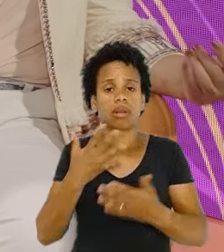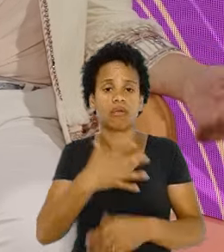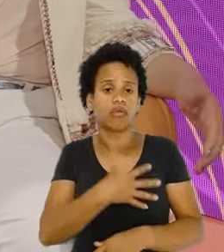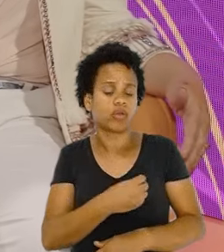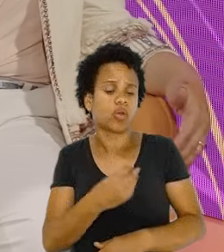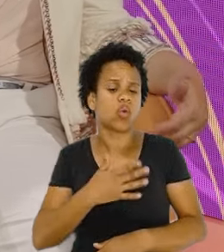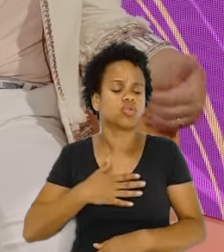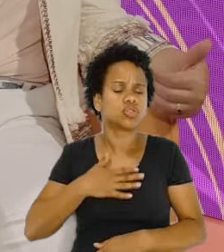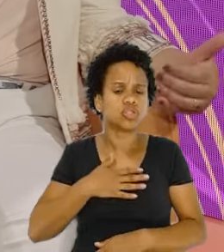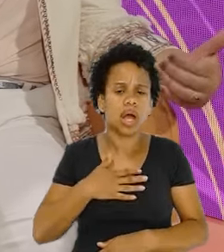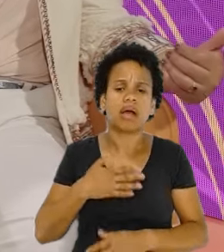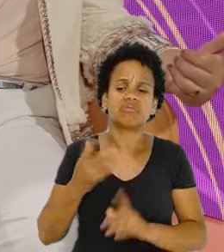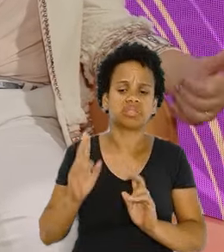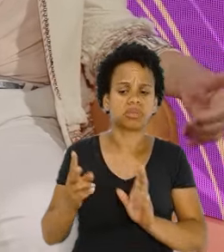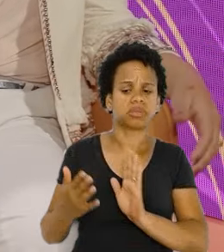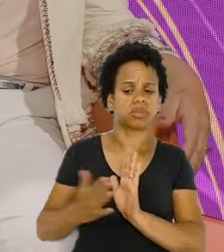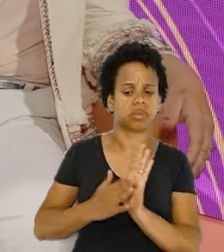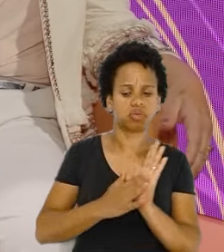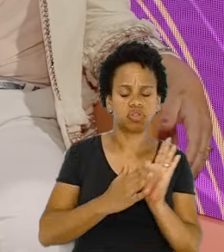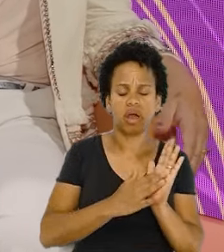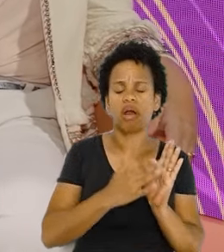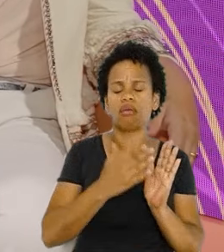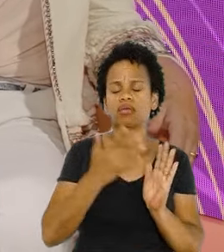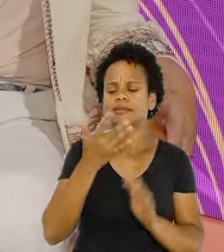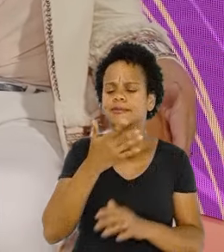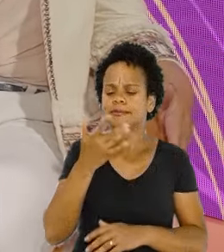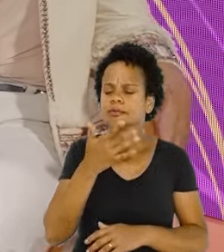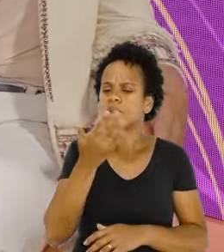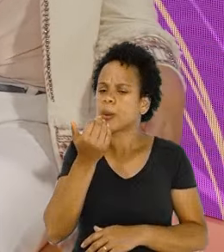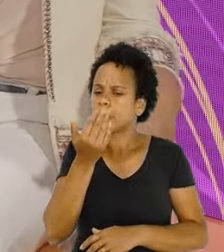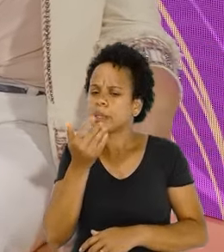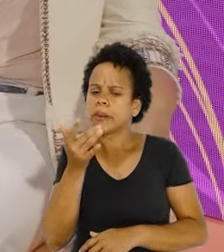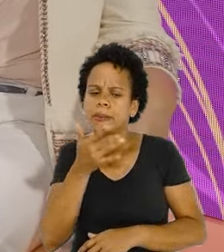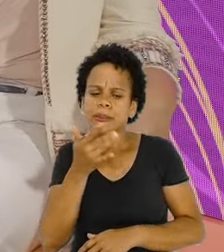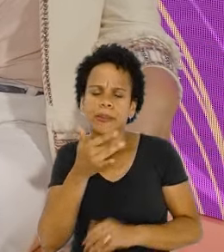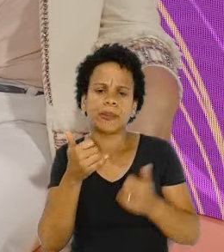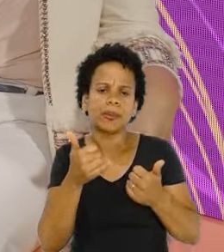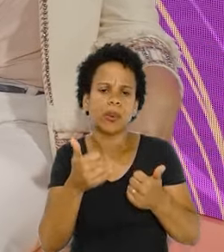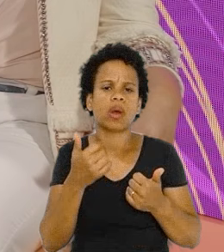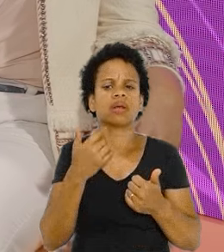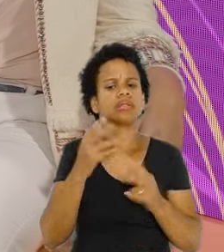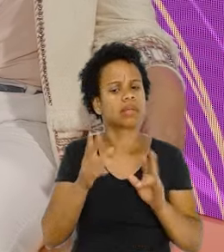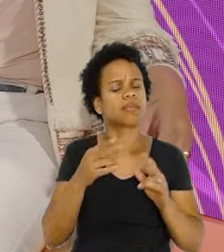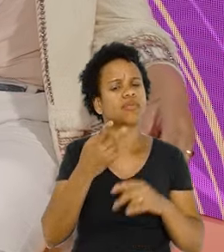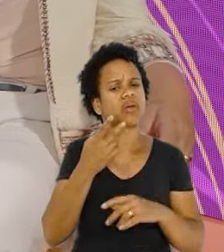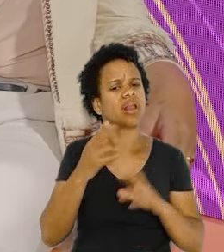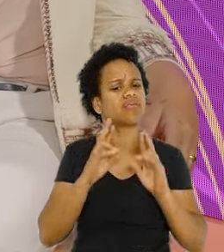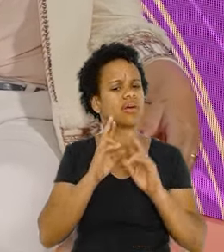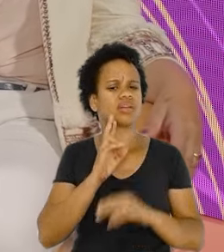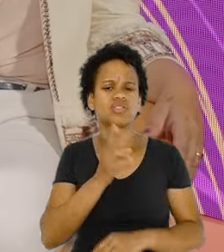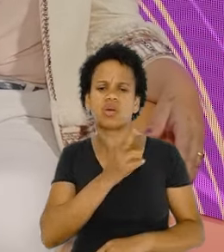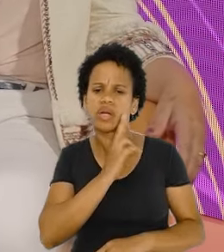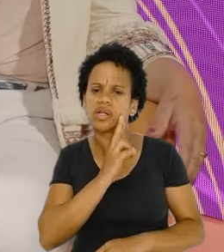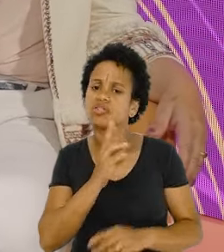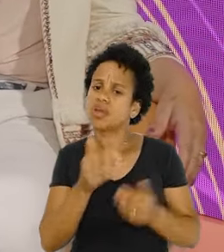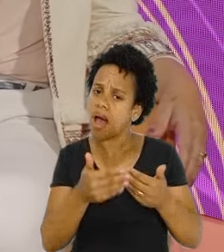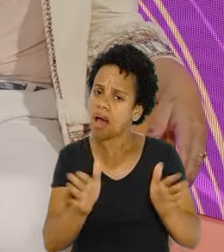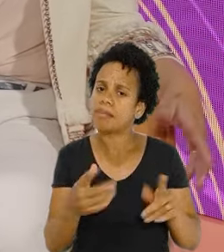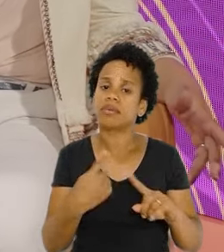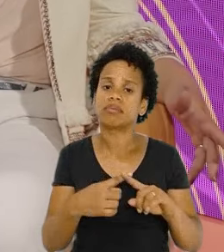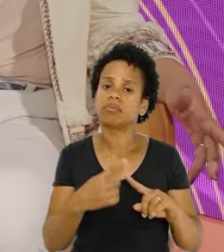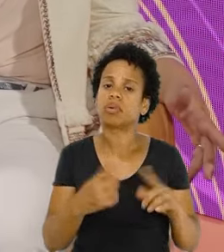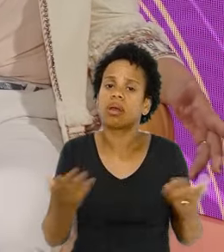gostaram elogiavam a minha comida e falavam sempre comigo mãe por que que você não abre um restaurante eu falava Ah imagina né não não